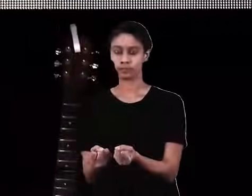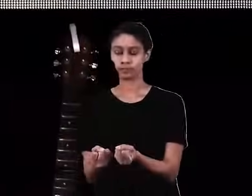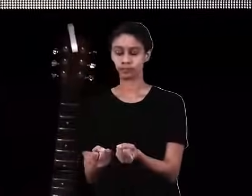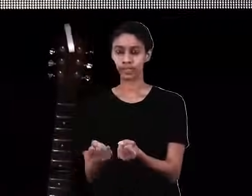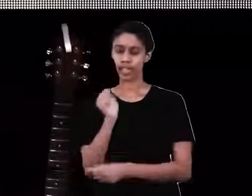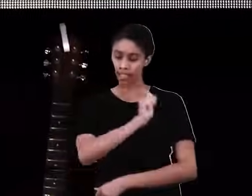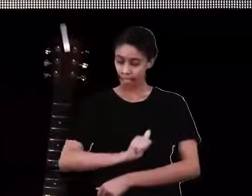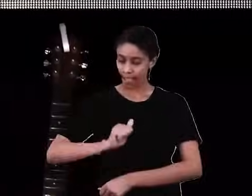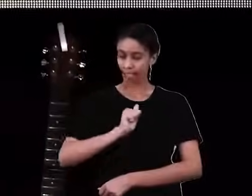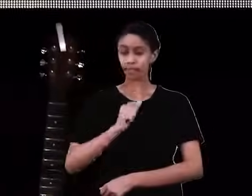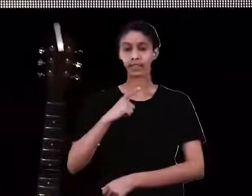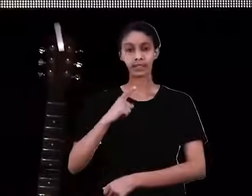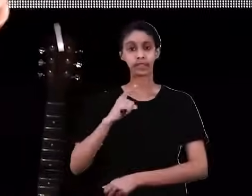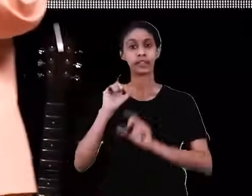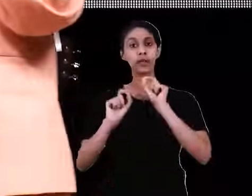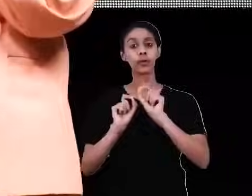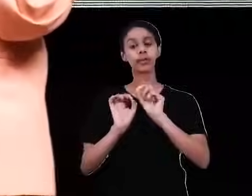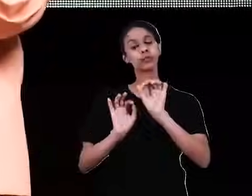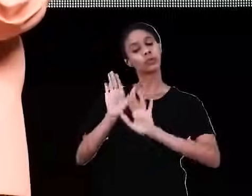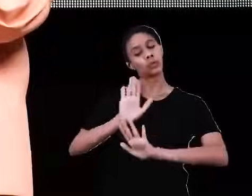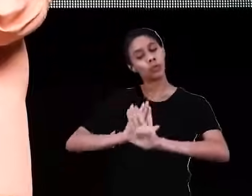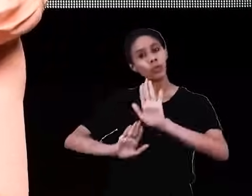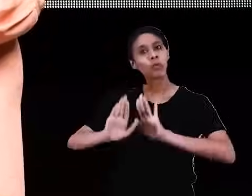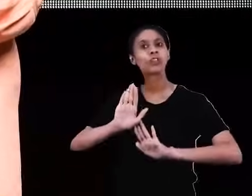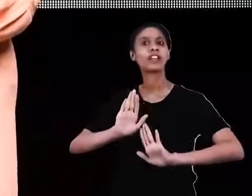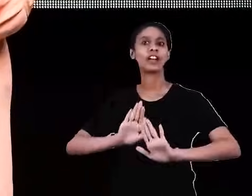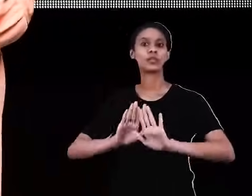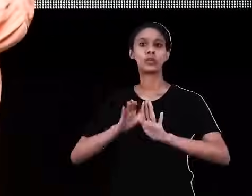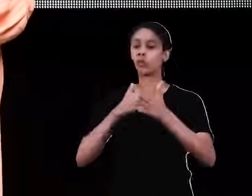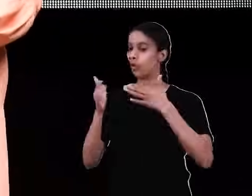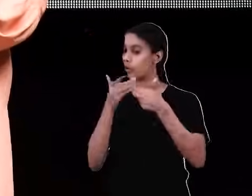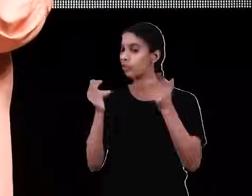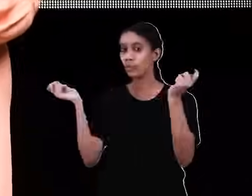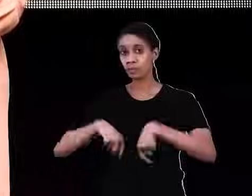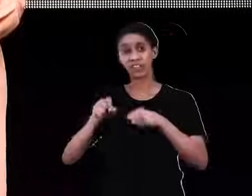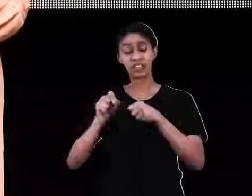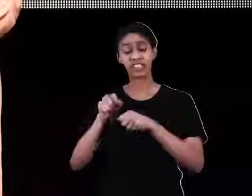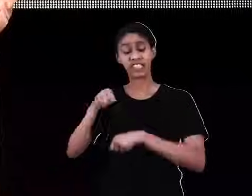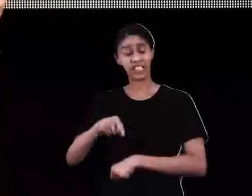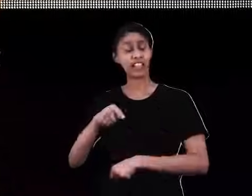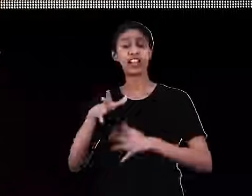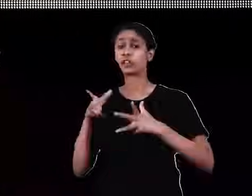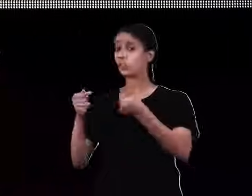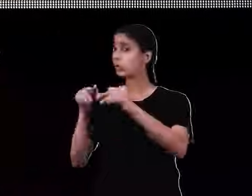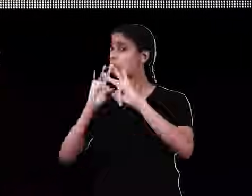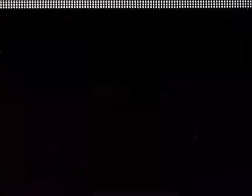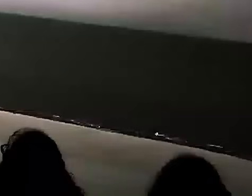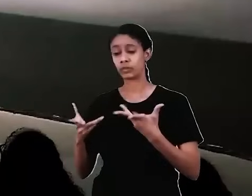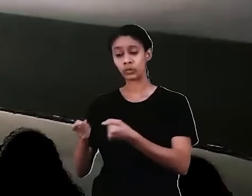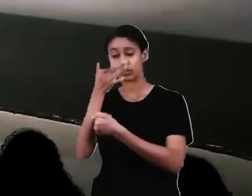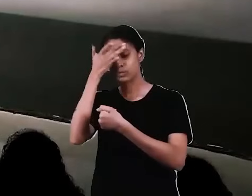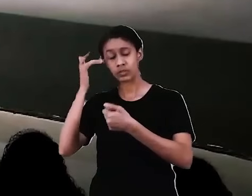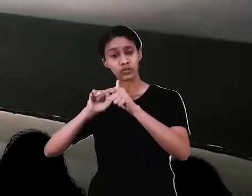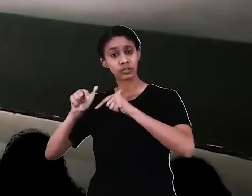Abigail agiu com extrema prudência. Qualquer passo em falso poderia matar ela, toda a sua família e todas as pessoas